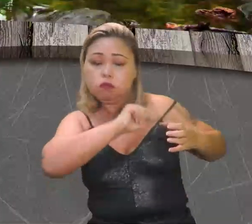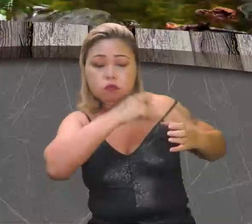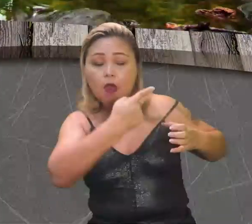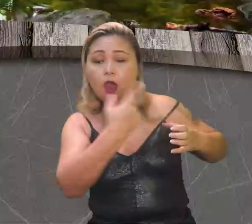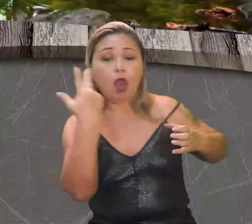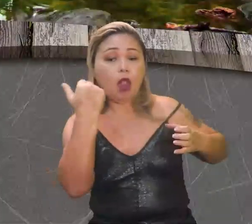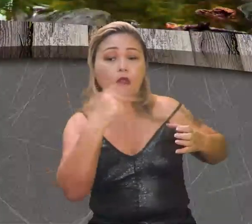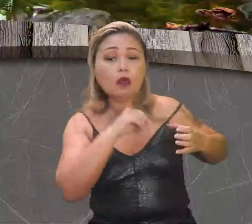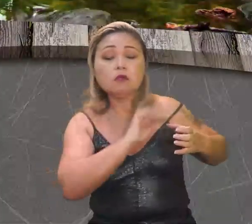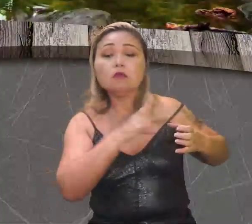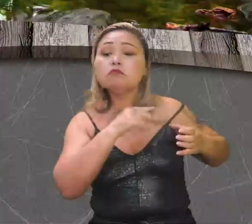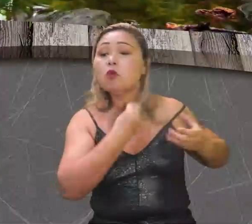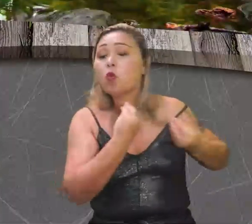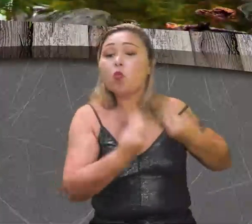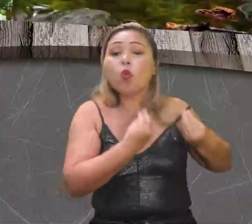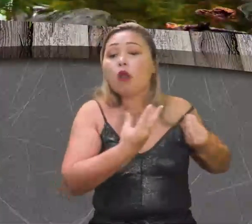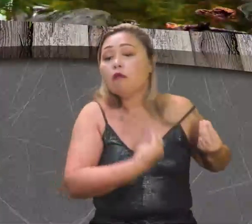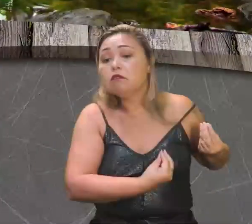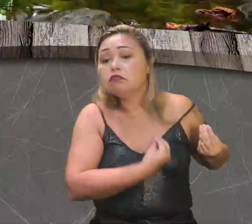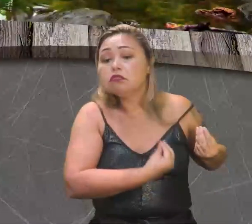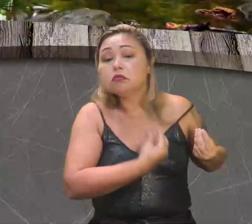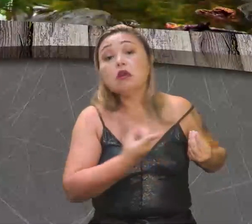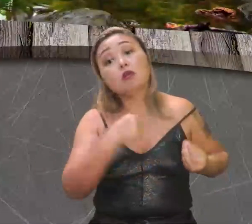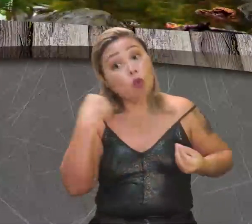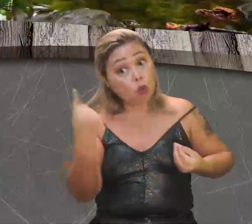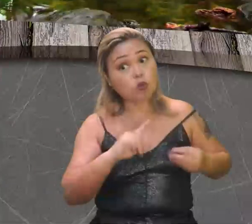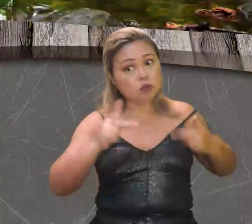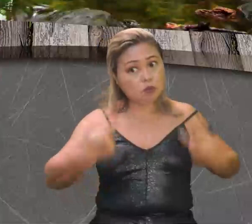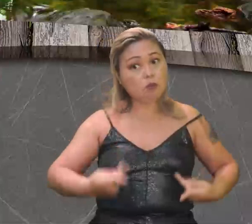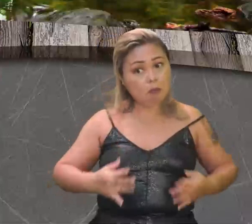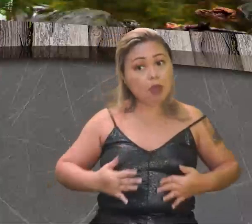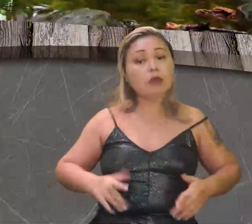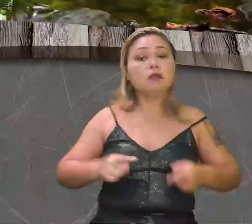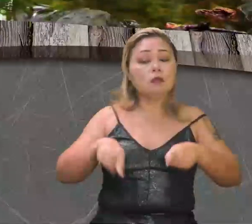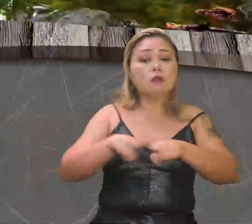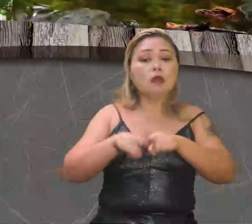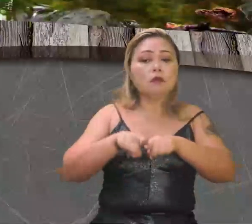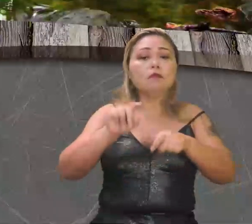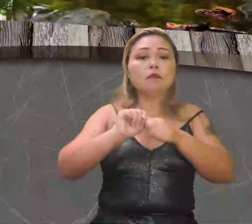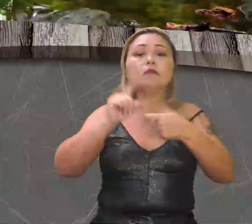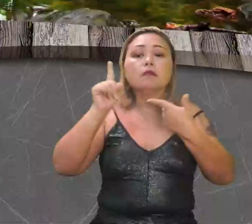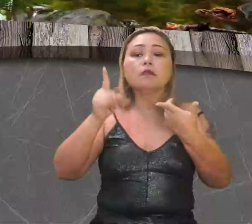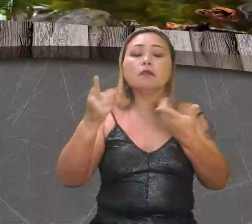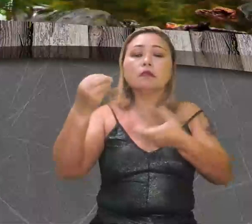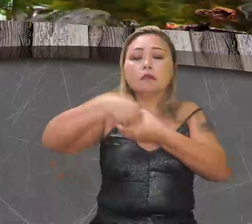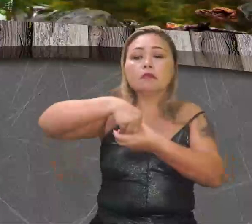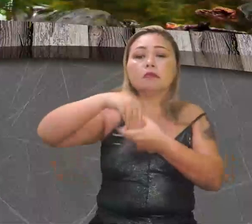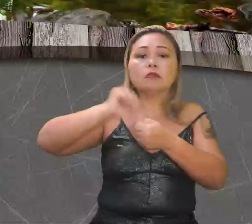naturalmente sobre as formas de vida e, logicamente, nós estamos incluídos nisso. Então, não se deixe esmorecer, querido